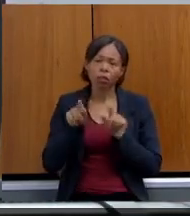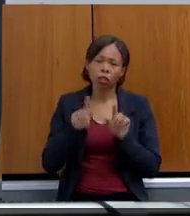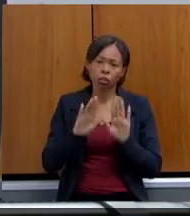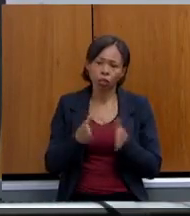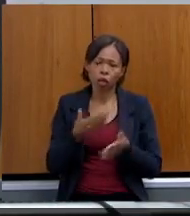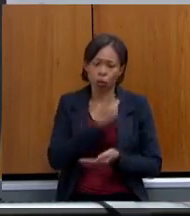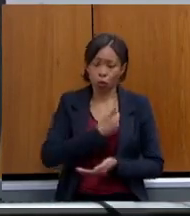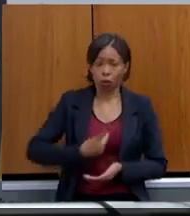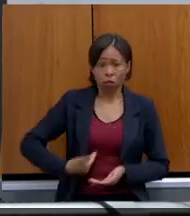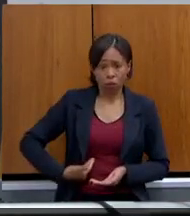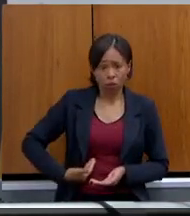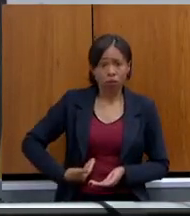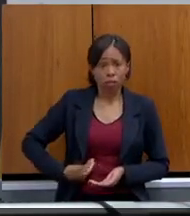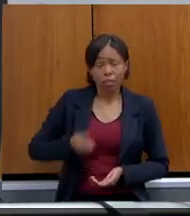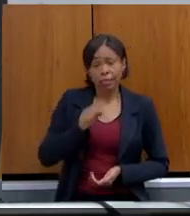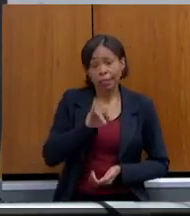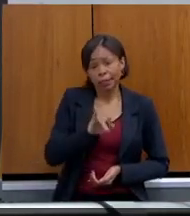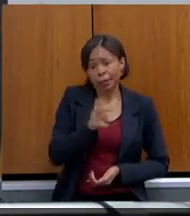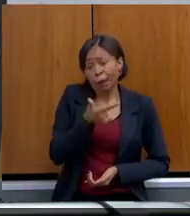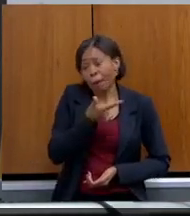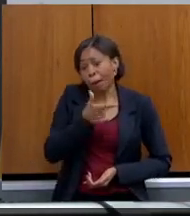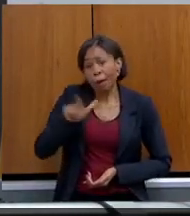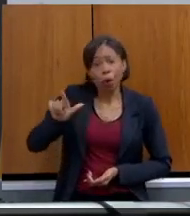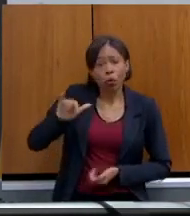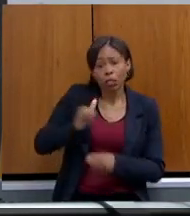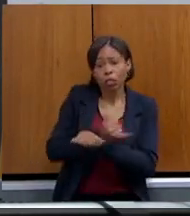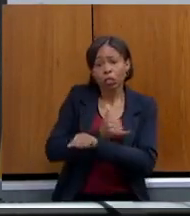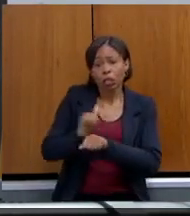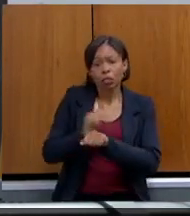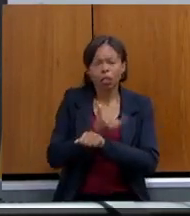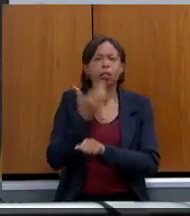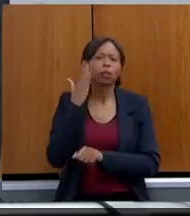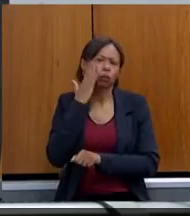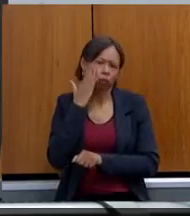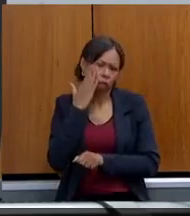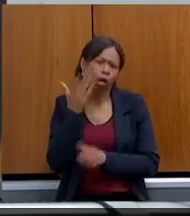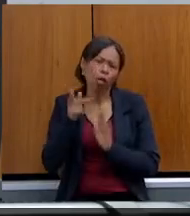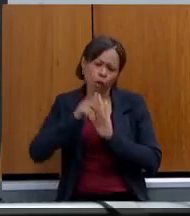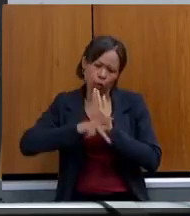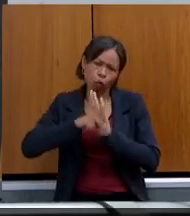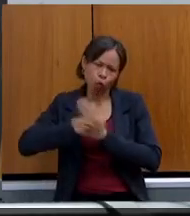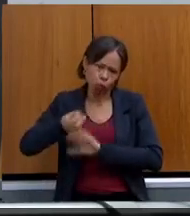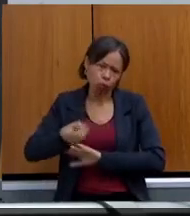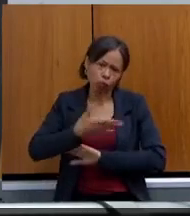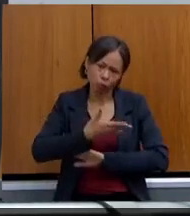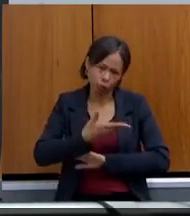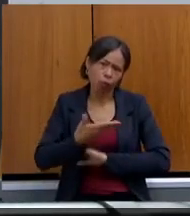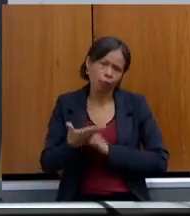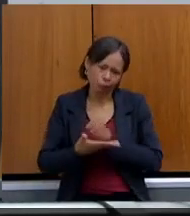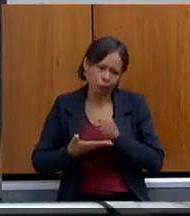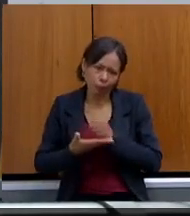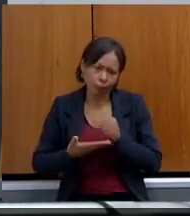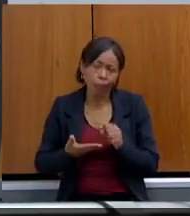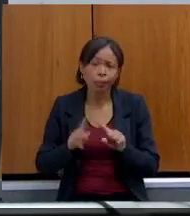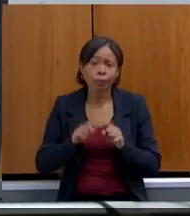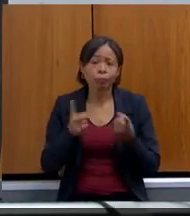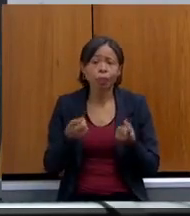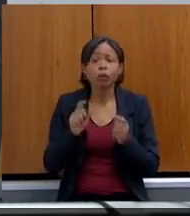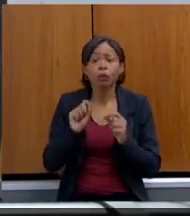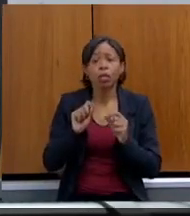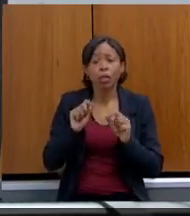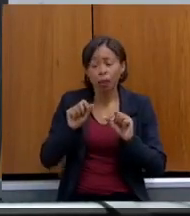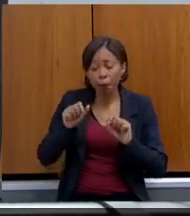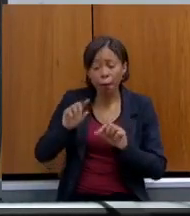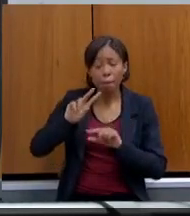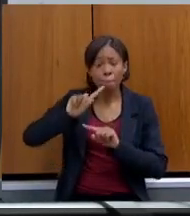Governador se não teríamos Aí uma outra alternativa eu sei que é um projeto piloto mas fortalecer o nosso próprio quadro de pessoal